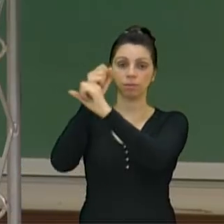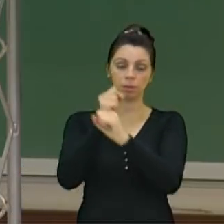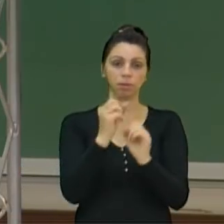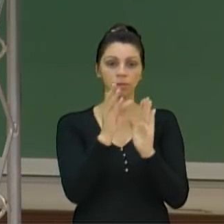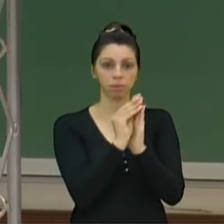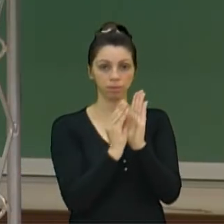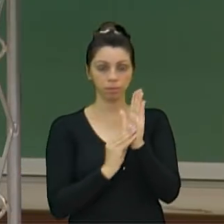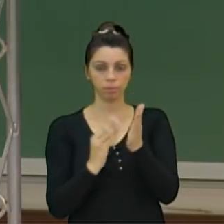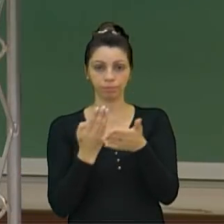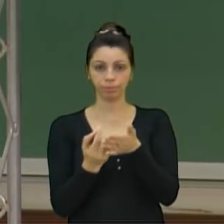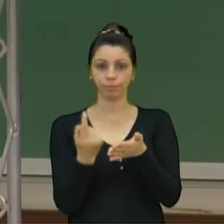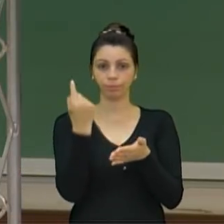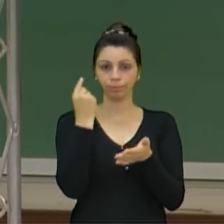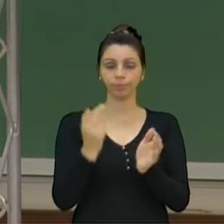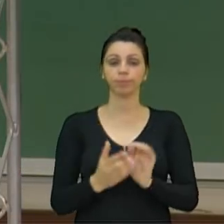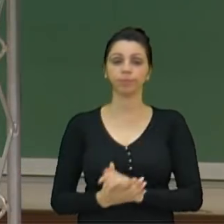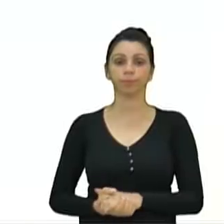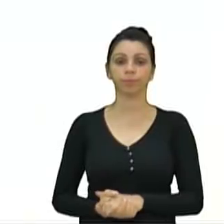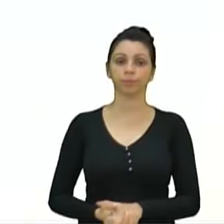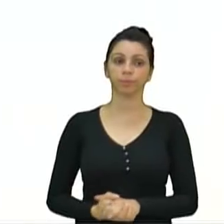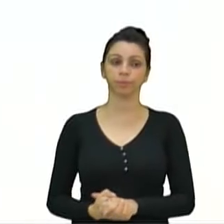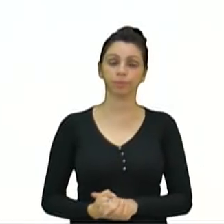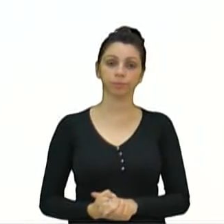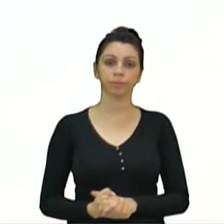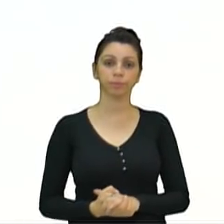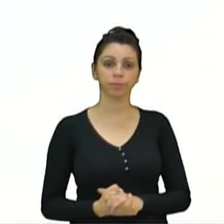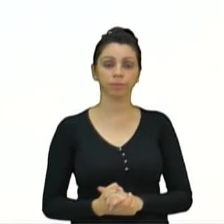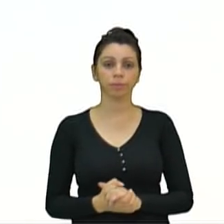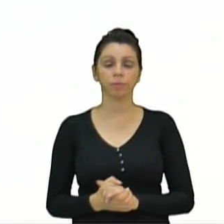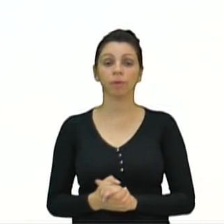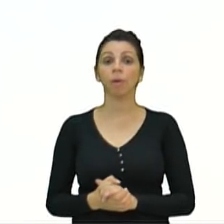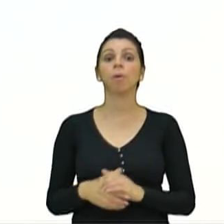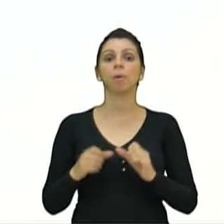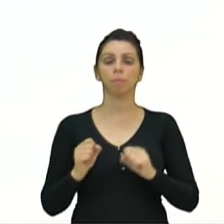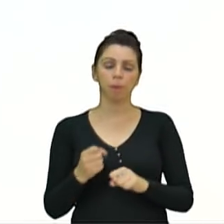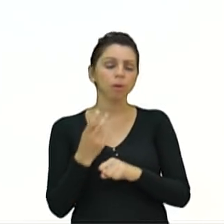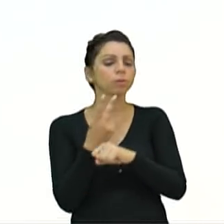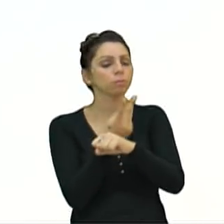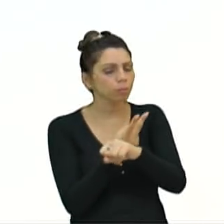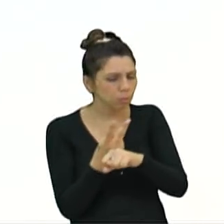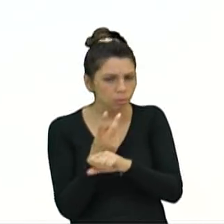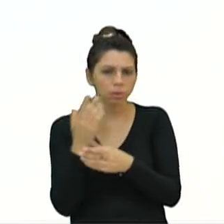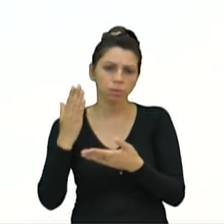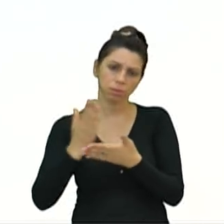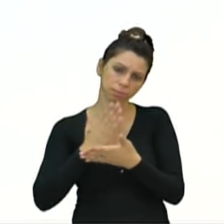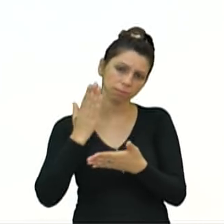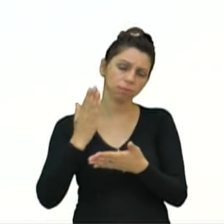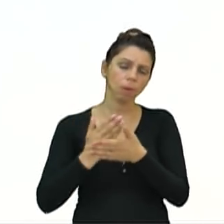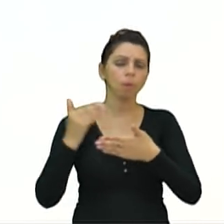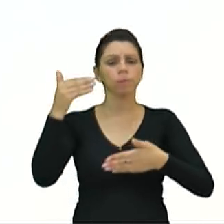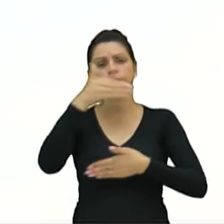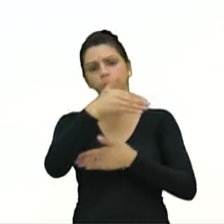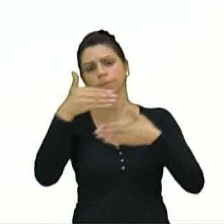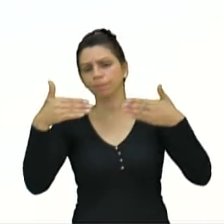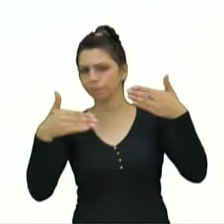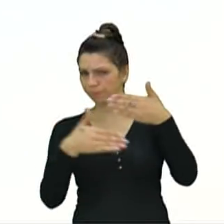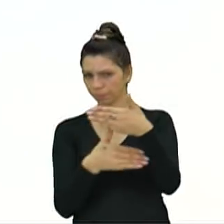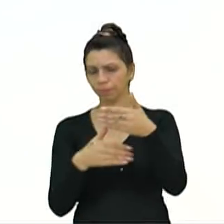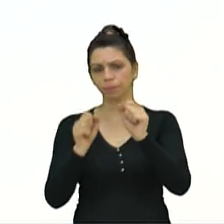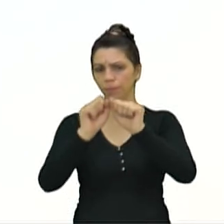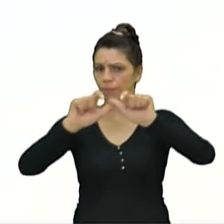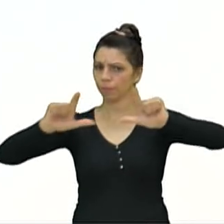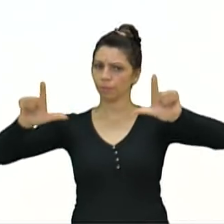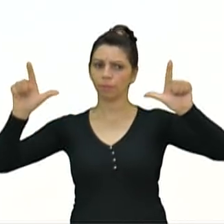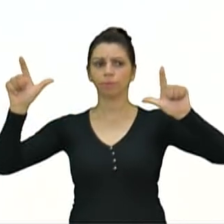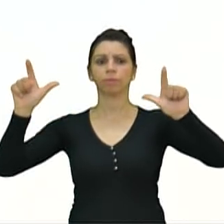passadas e esse diz o seguinte: consultando o seu material, o seu caderno, né, os slides, se você tiver com eles abertos